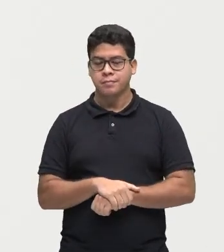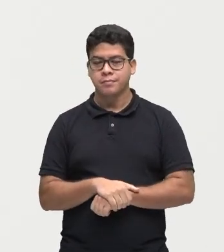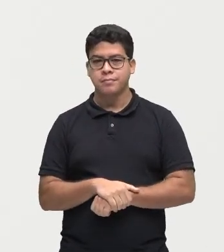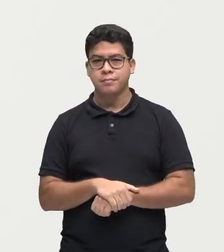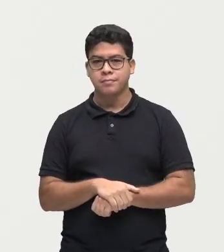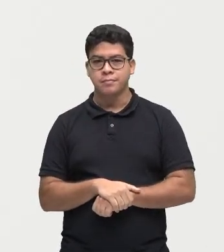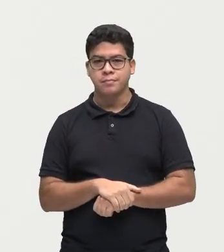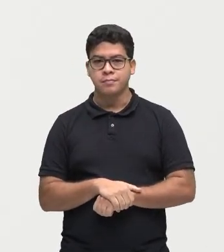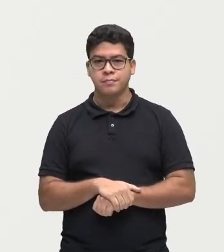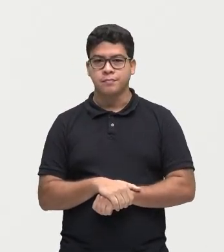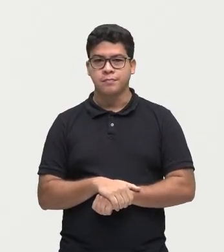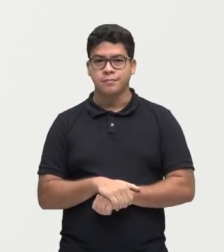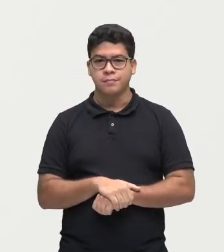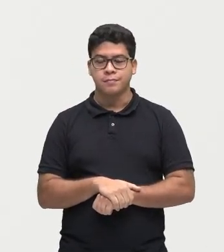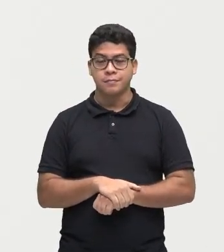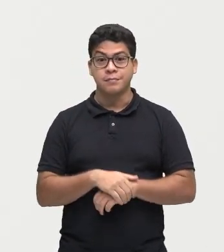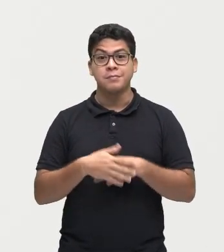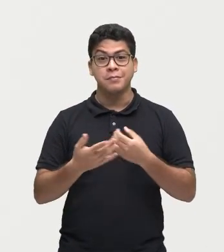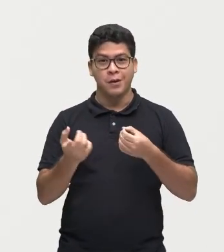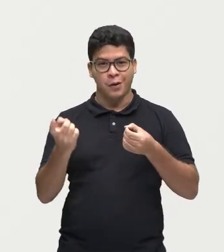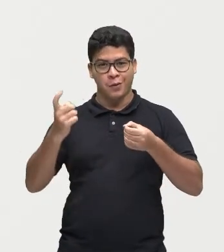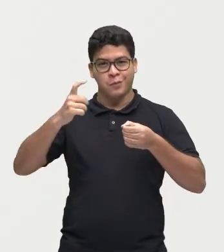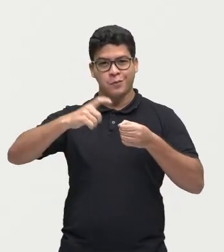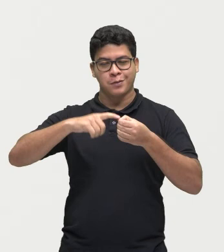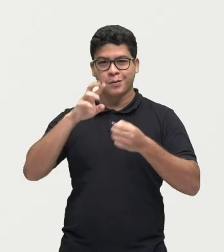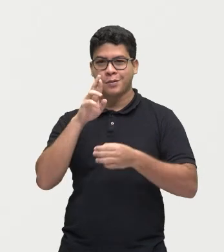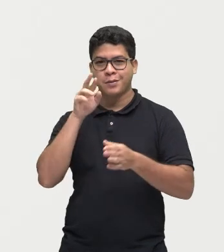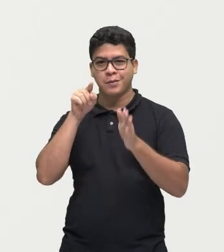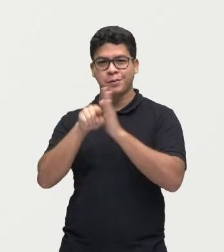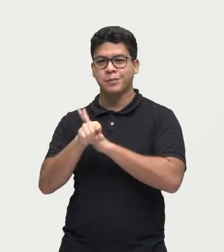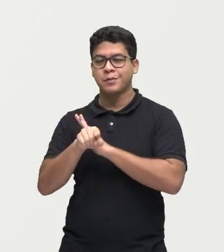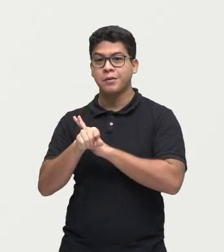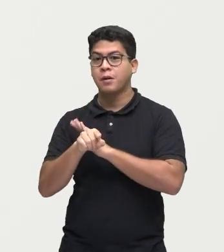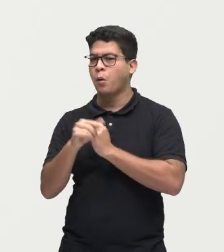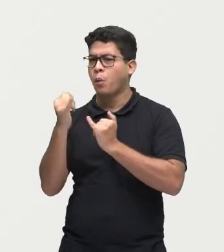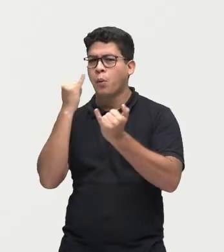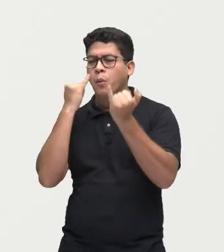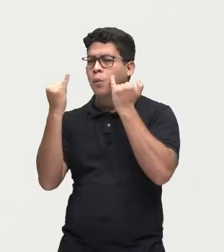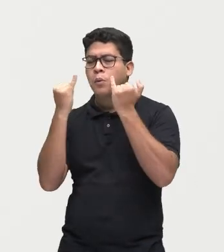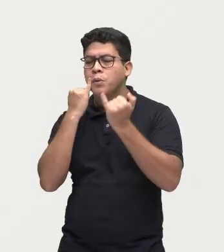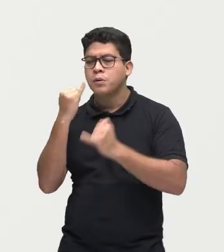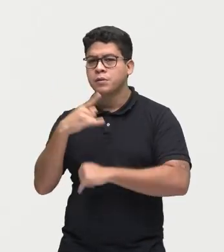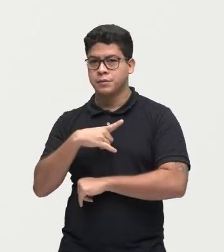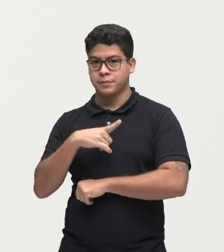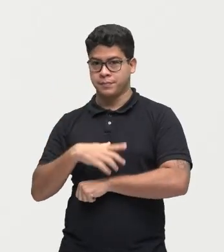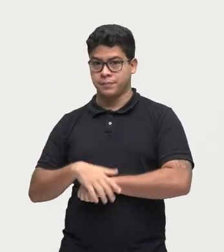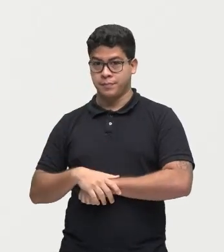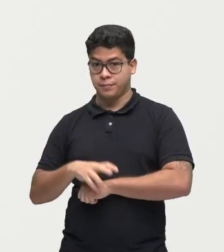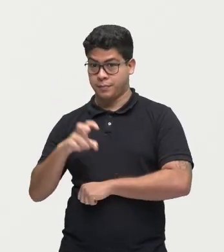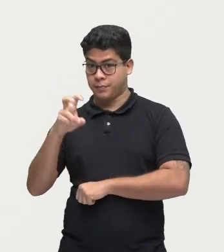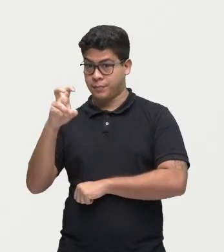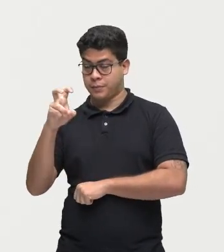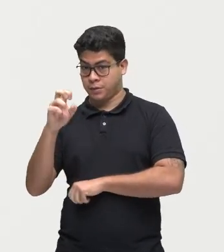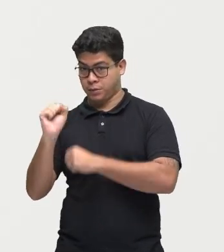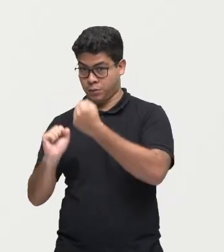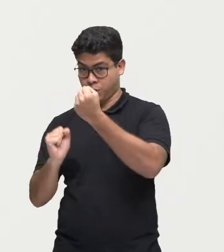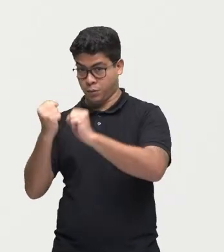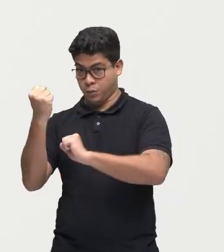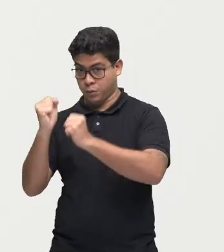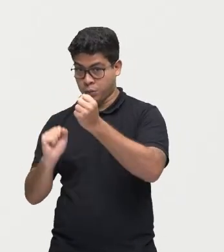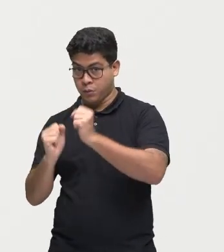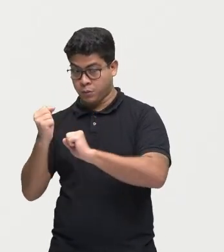só, voltando aqui na questão, quais informações que a gente tem? 5 máquinas